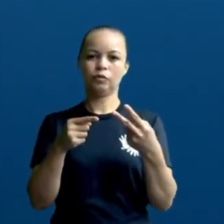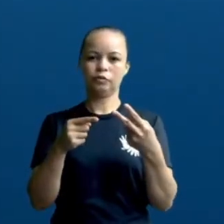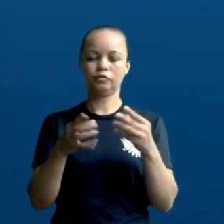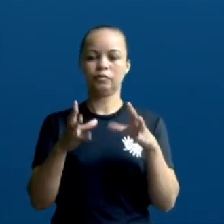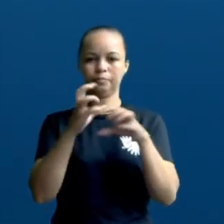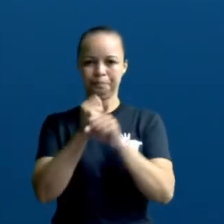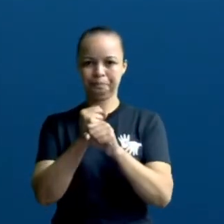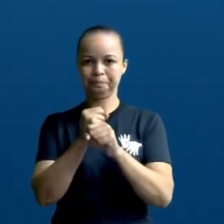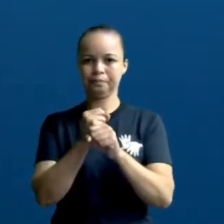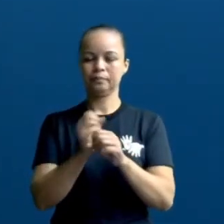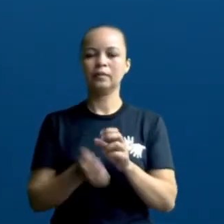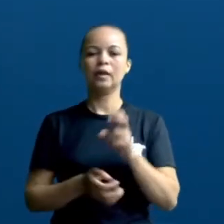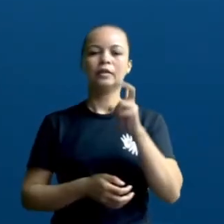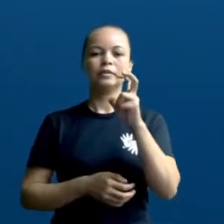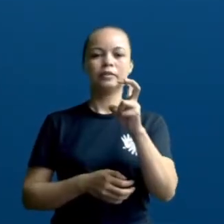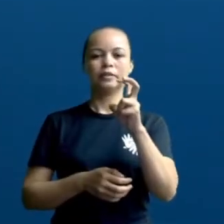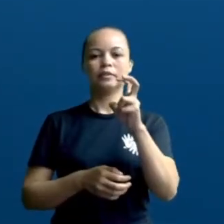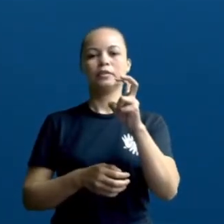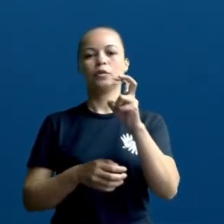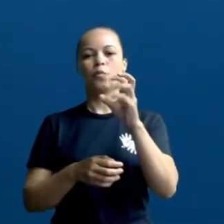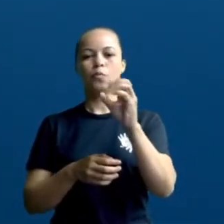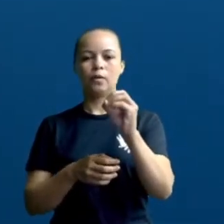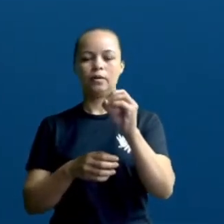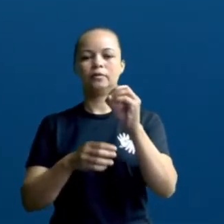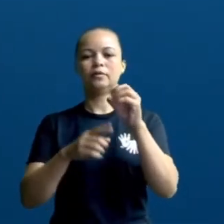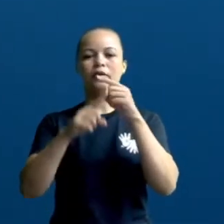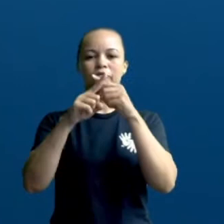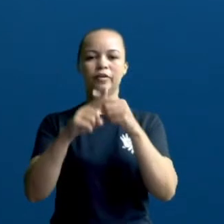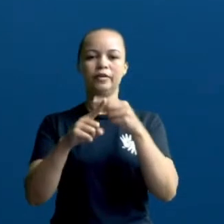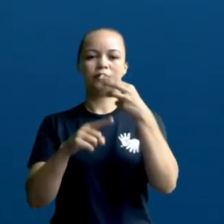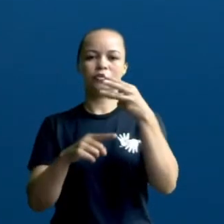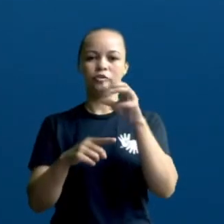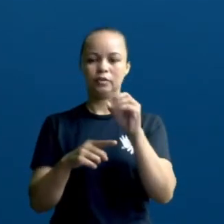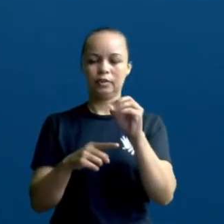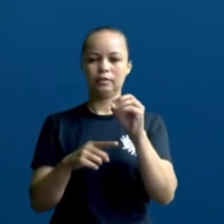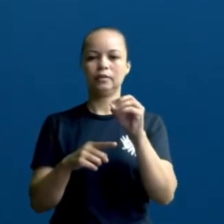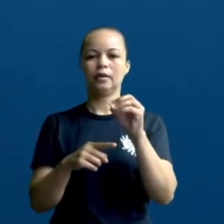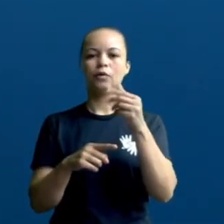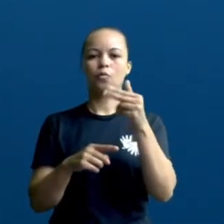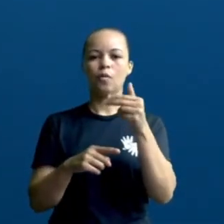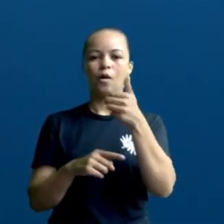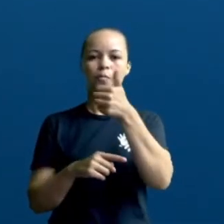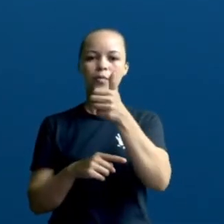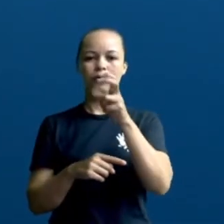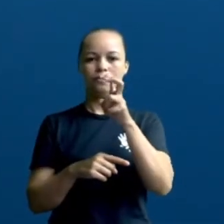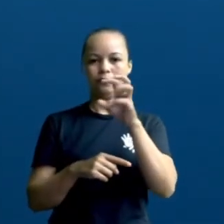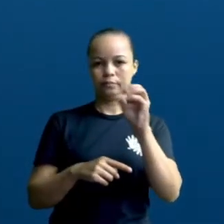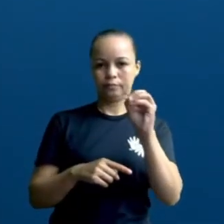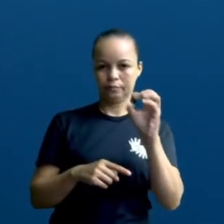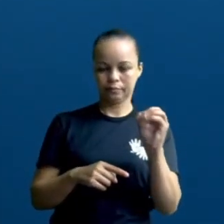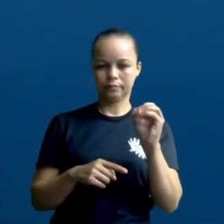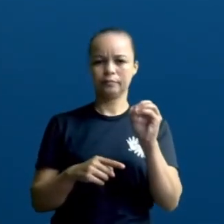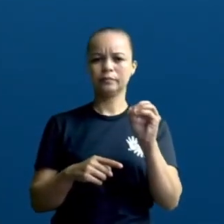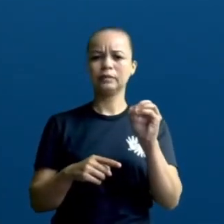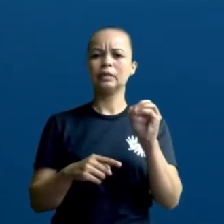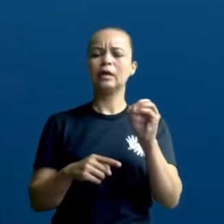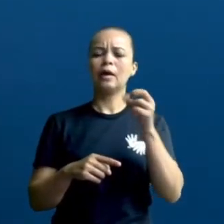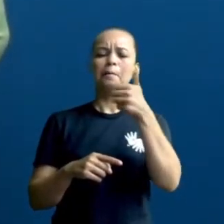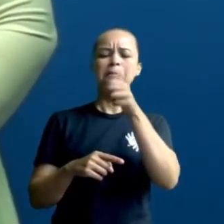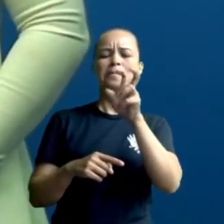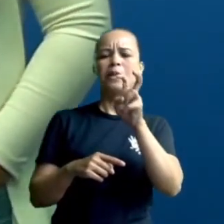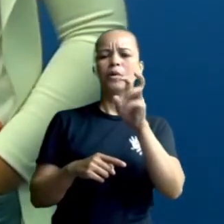vamos calcular. 50 vezes 30, 1.500. 1.500 dividido por 2,